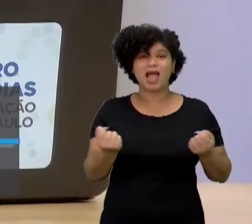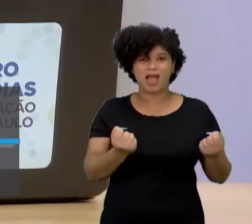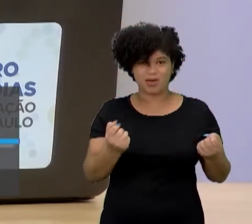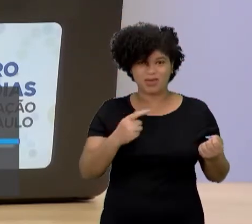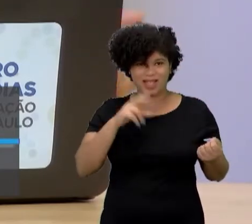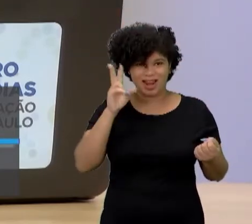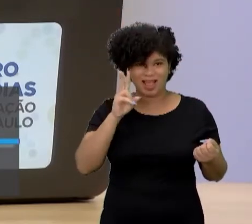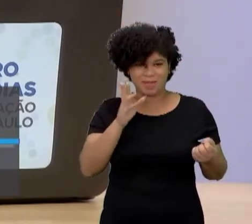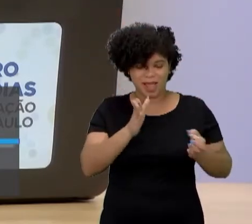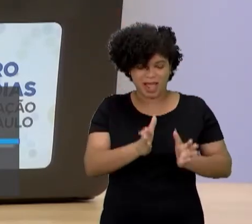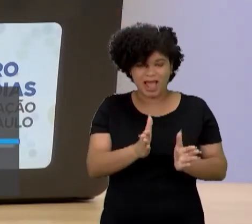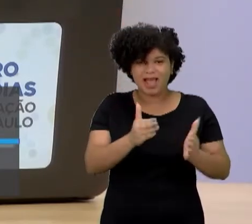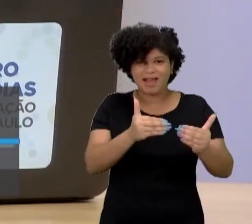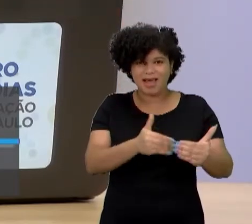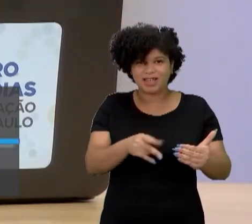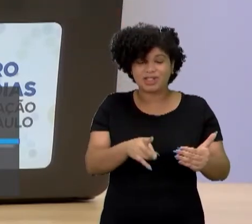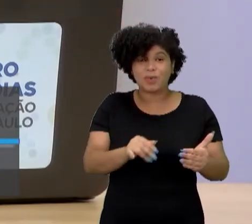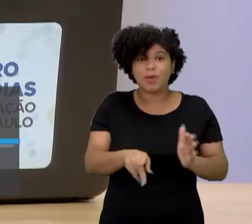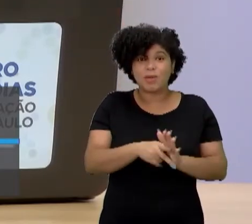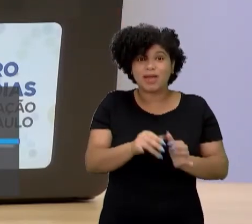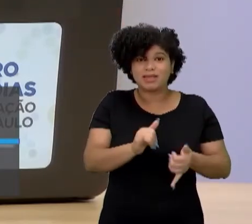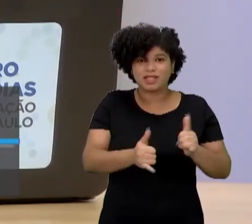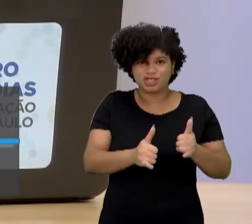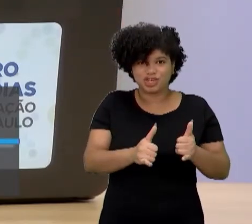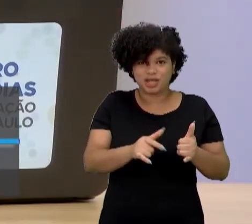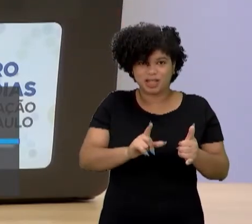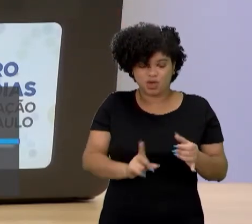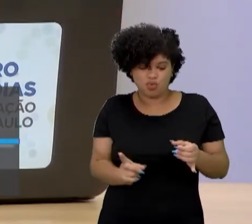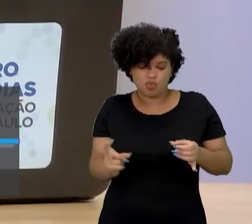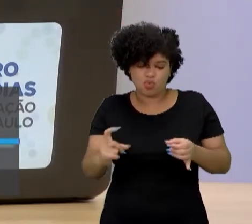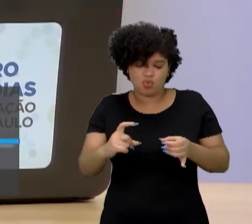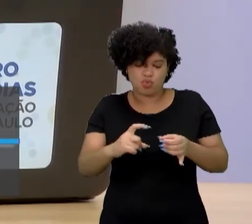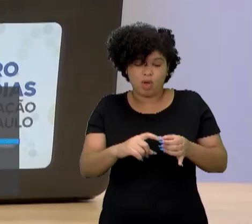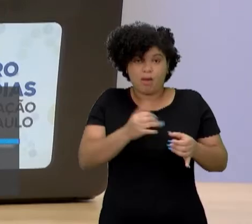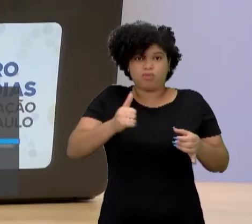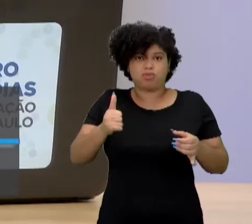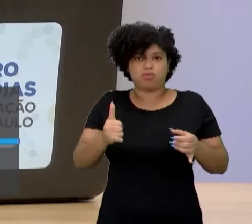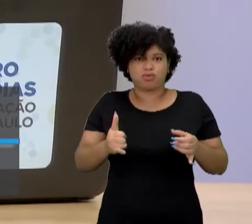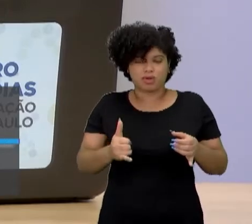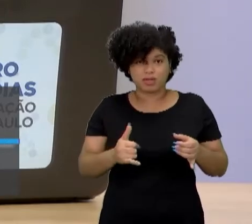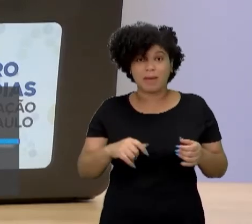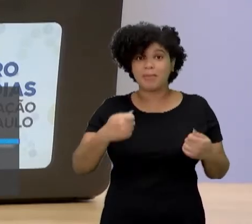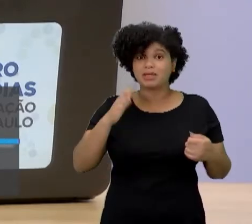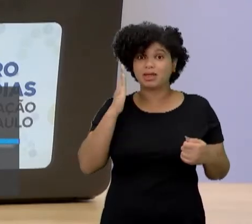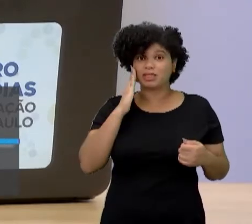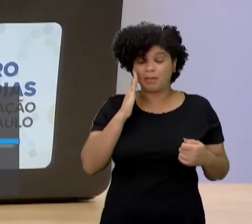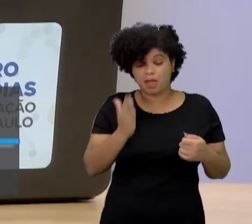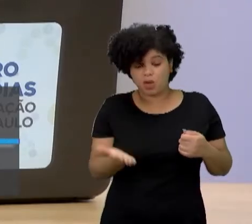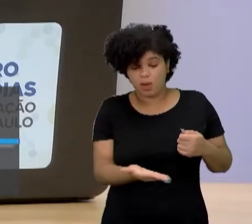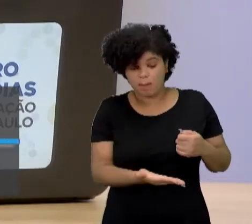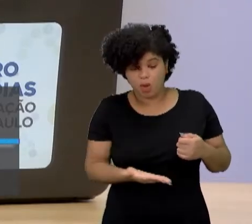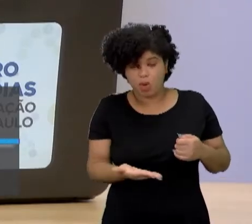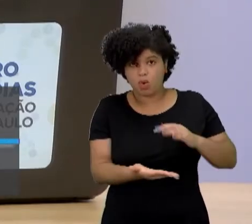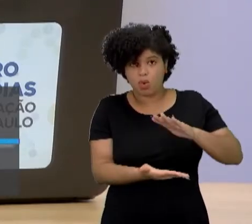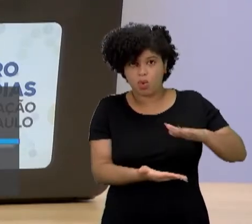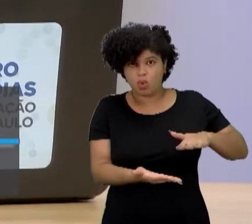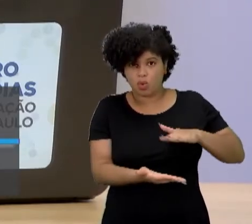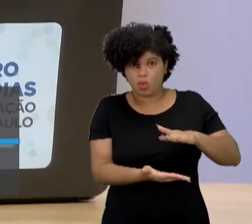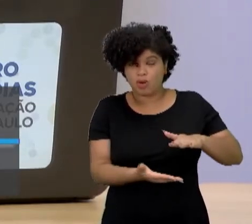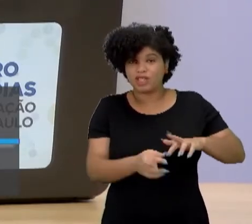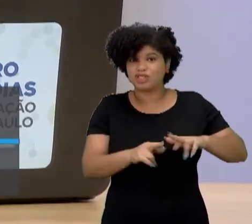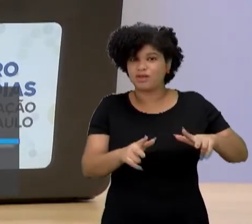é negativo com negativo, positivo com positivo. Então, provavelmente, se polo é uma palavra que a gente usa para falar sobre essa questão